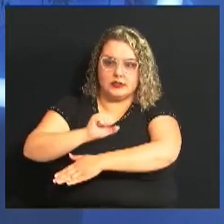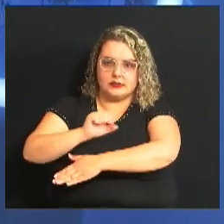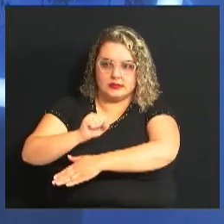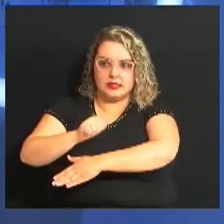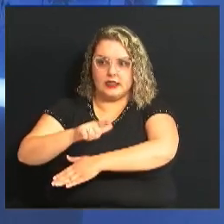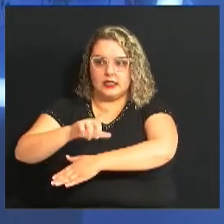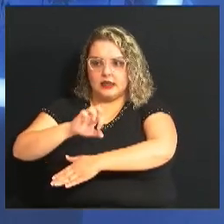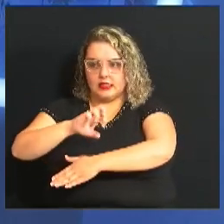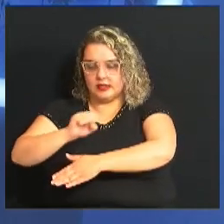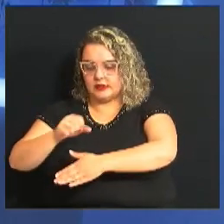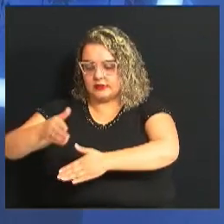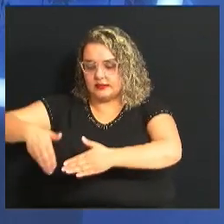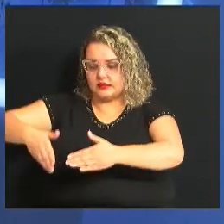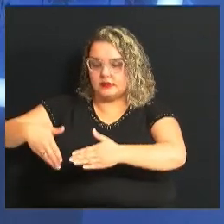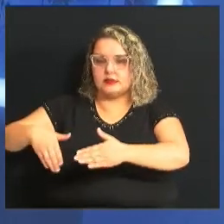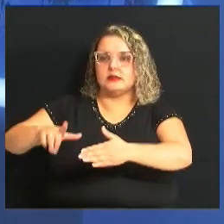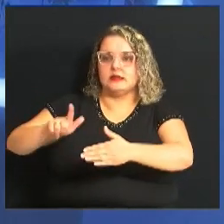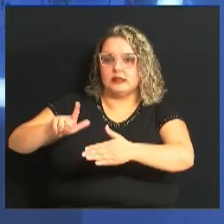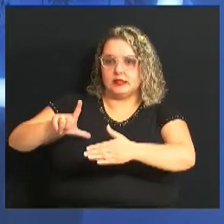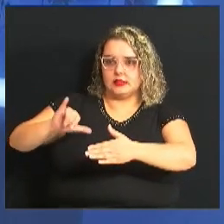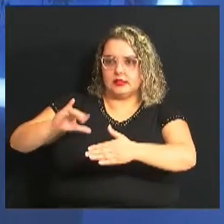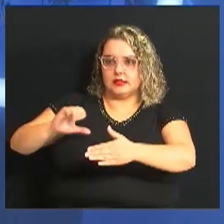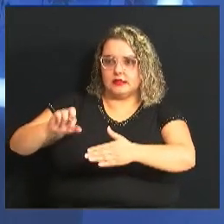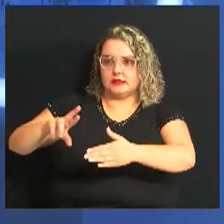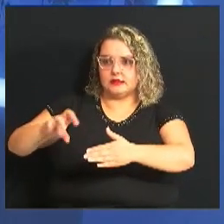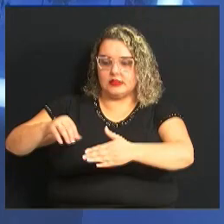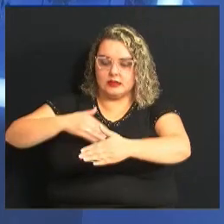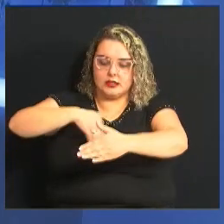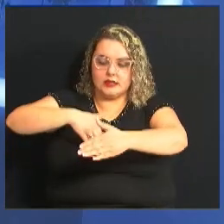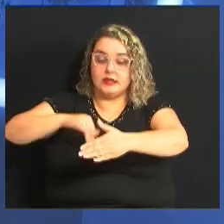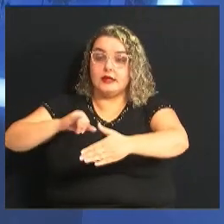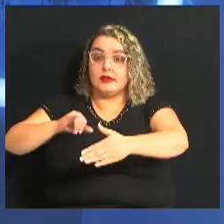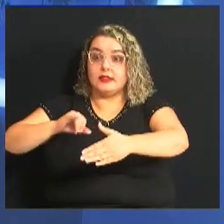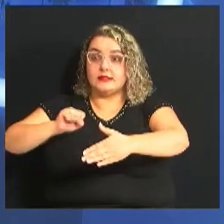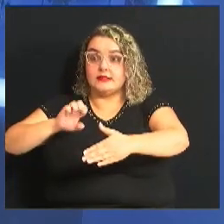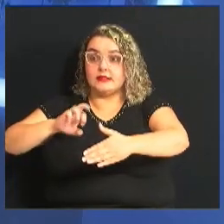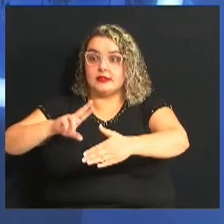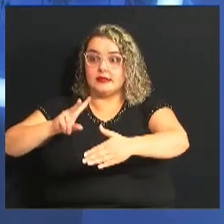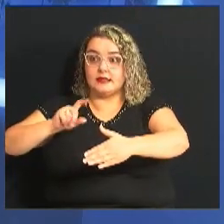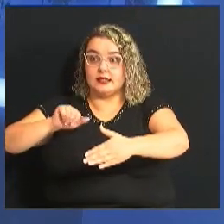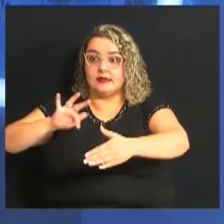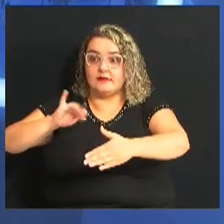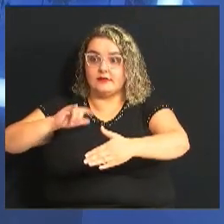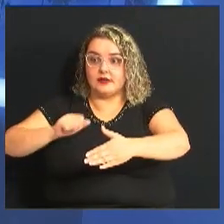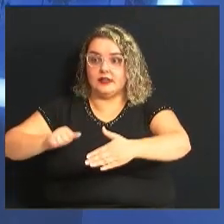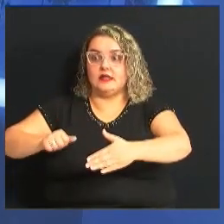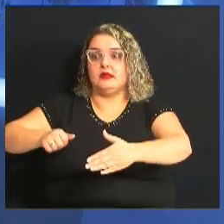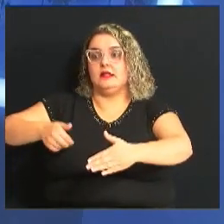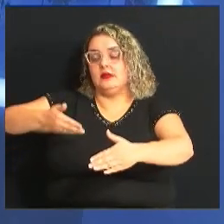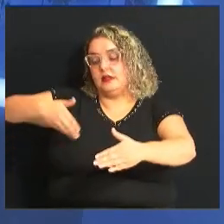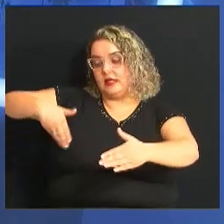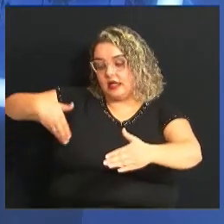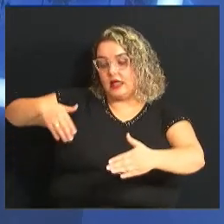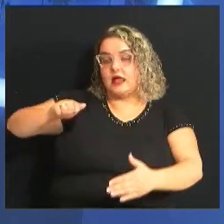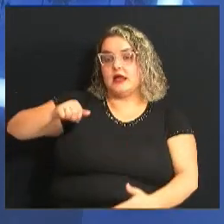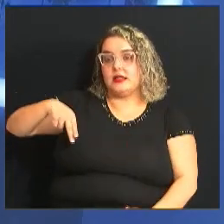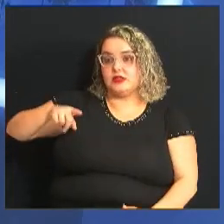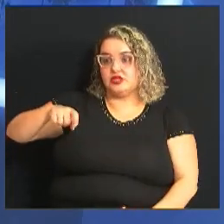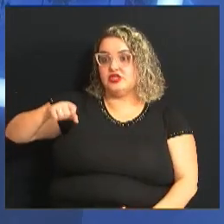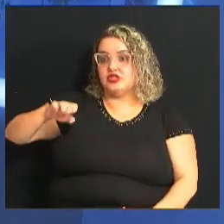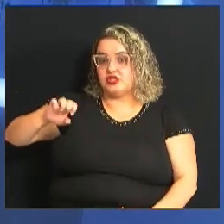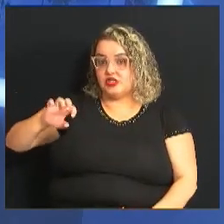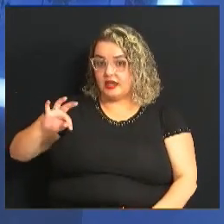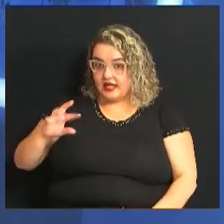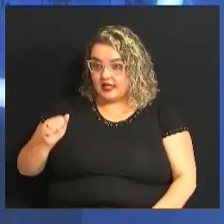na pista interna da Moraes Salles, Irmã Serafina e Moraes Salles, Anchieta, próximo à Rua Joaquim Novaes,